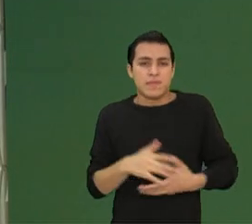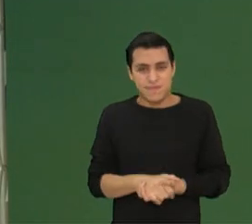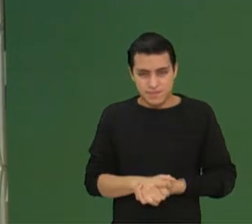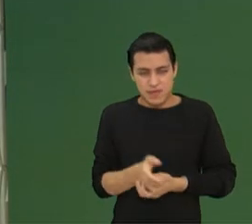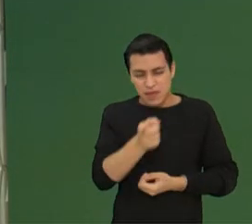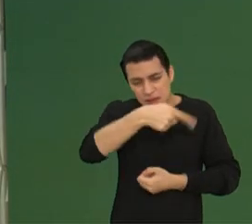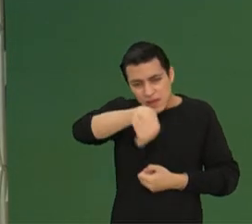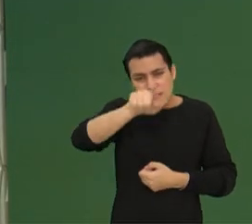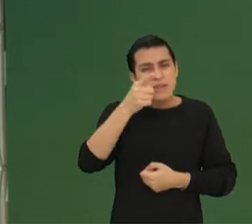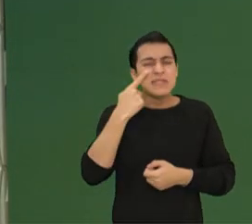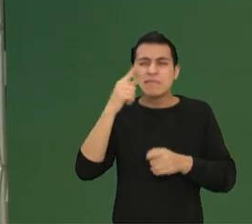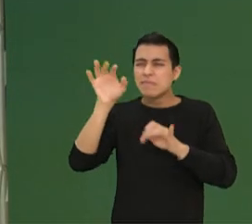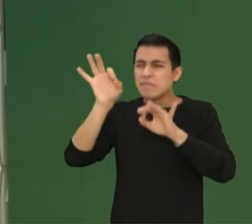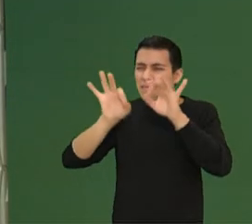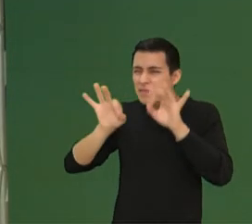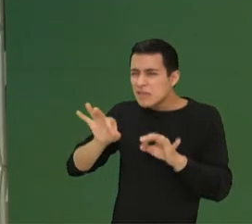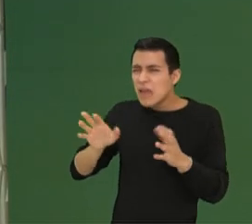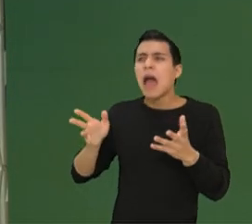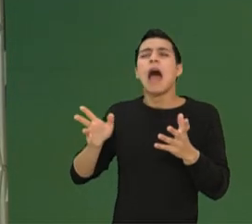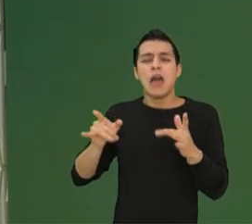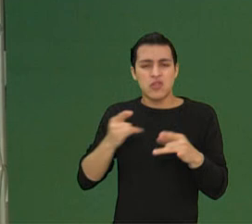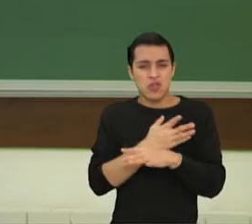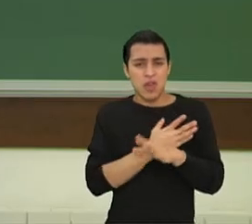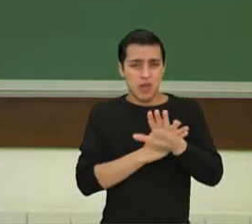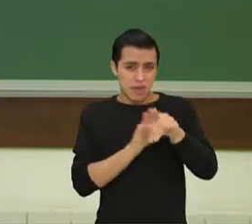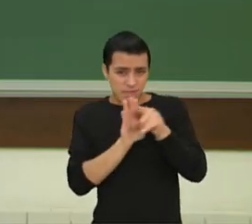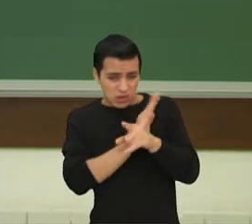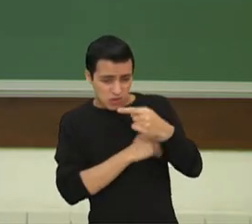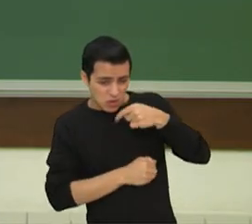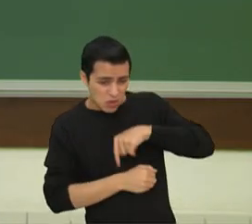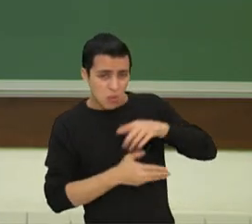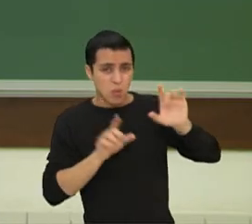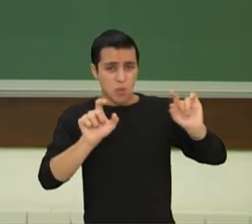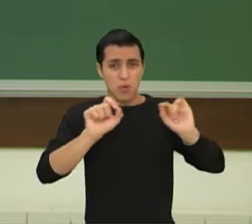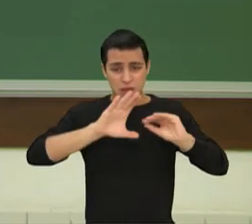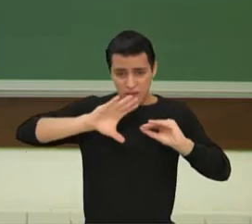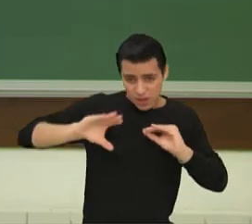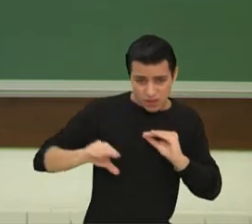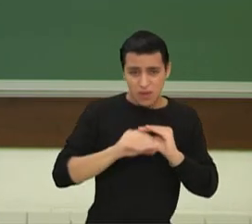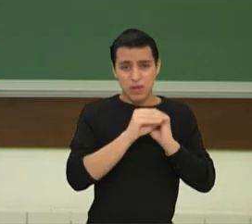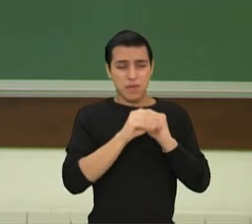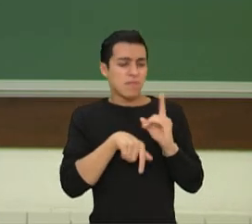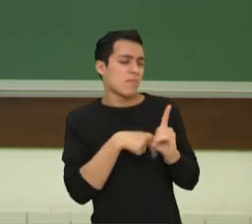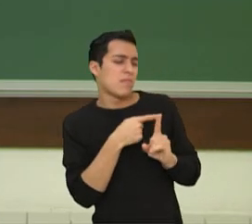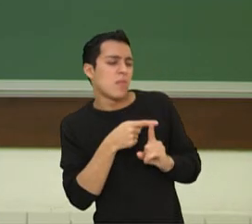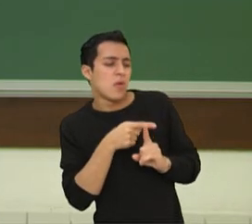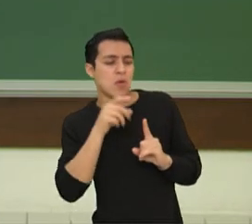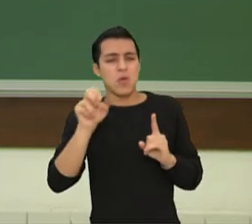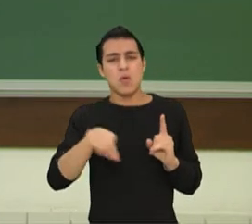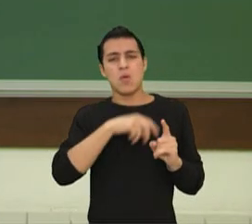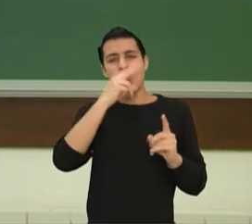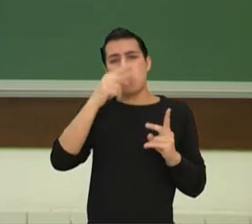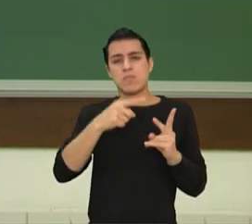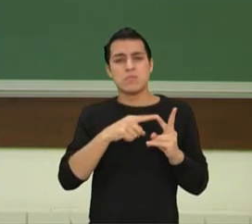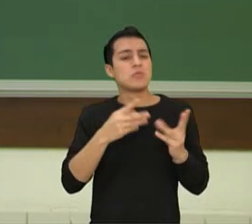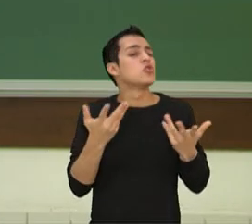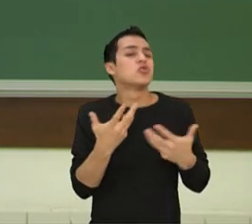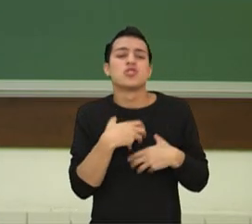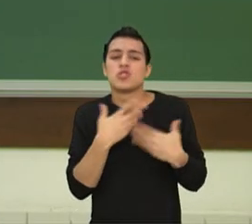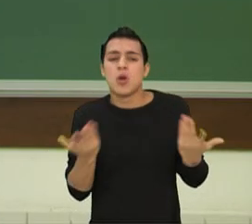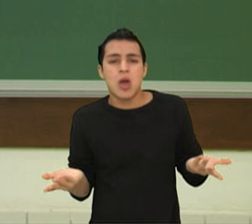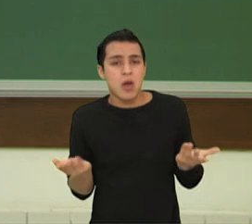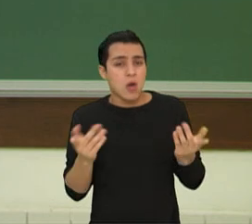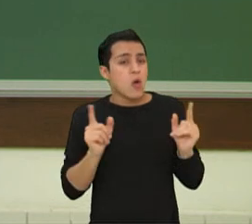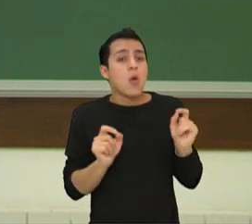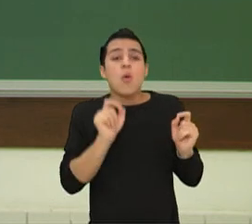Então, verifique. Essas perguntas subjetivas, quando nós adicionamos ali o porquê ou então o de que forma,